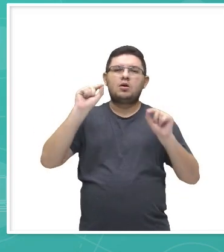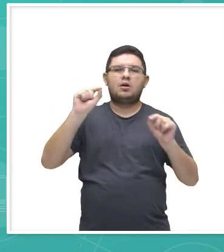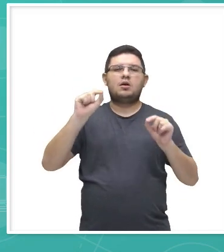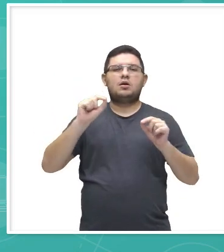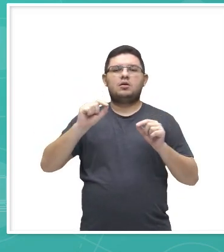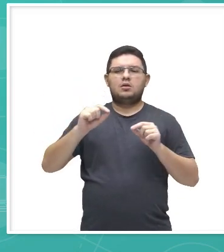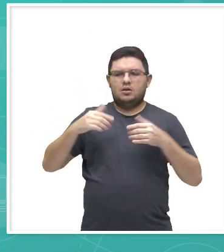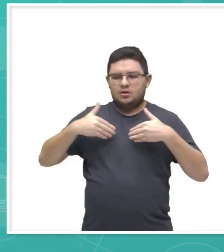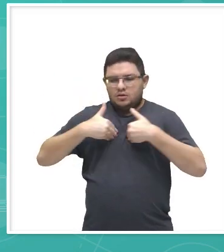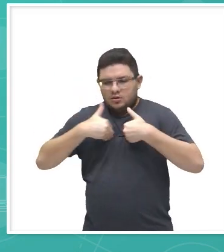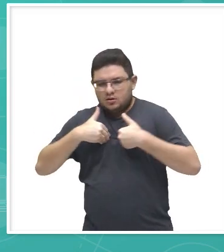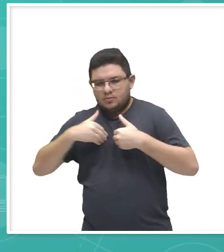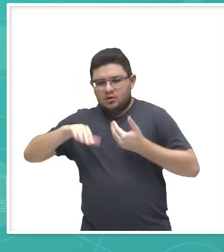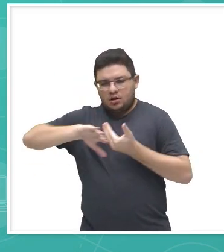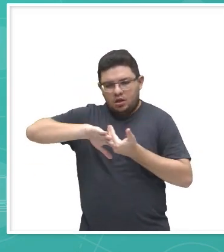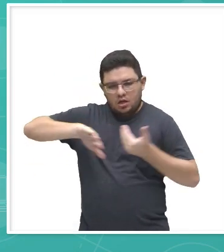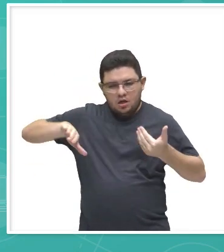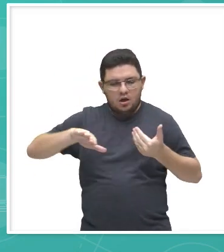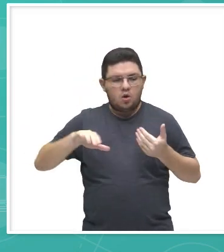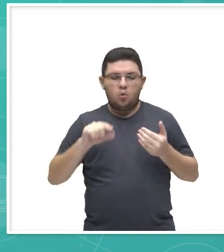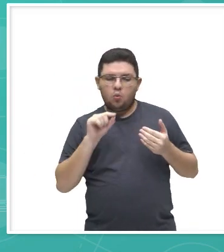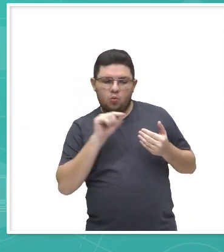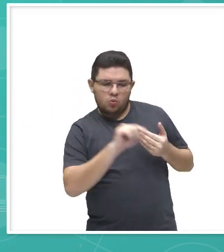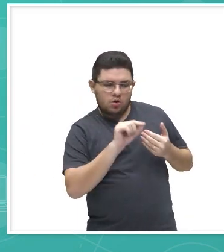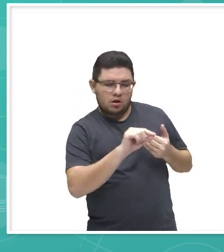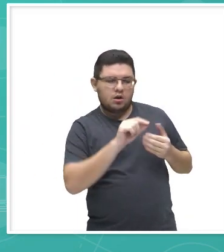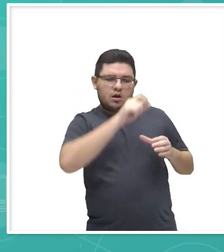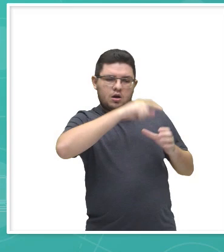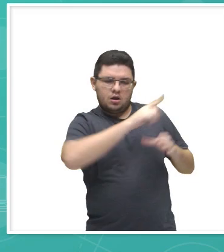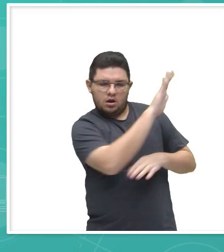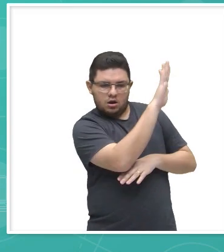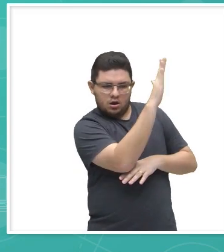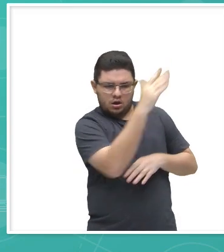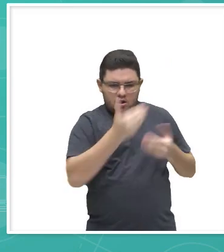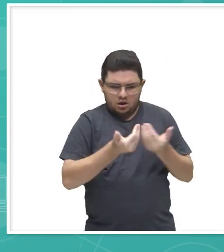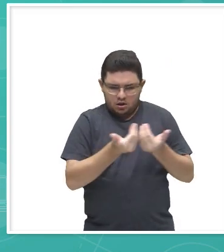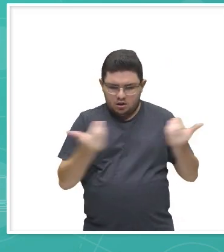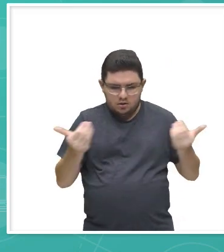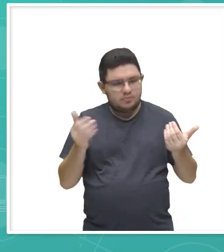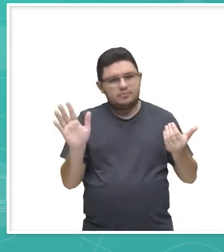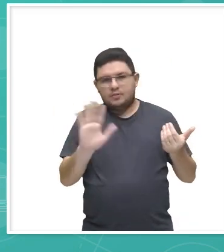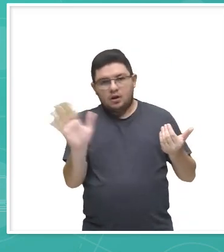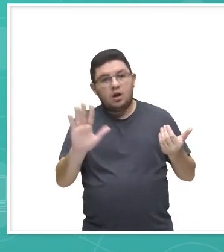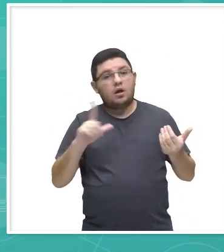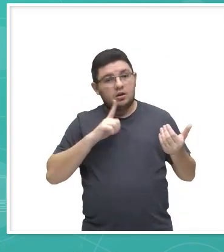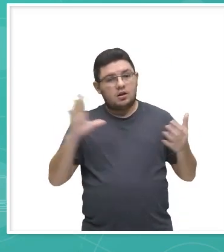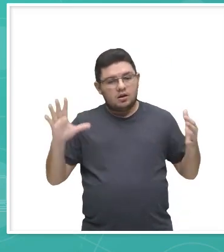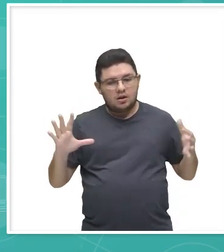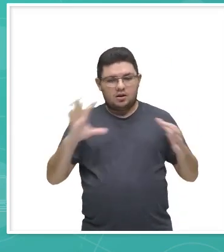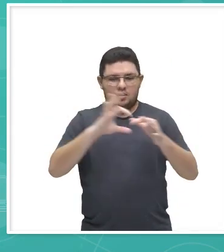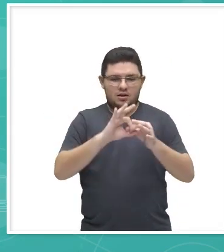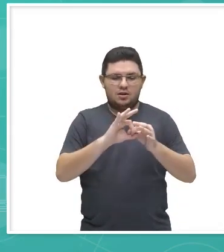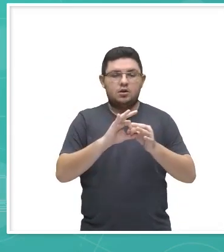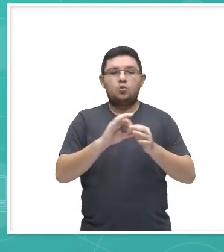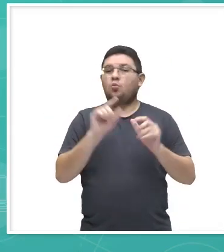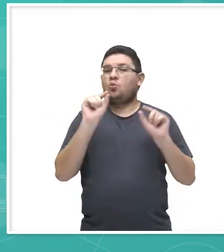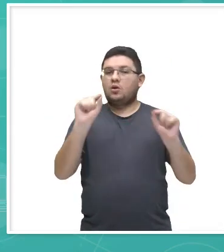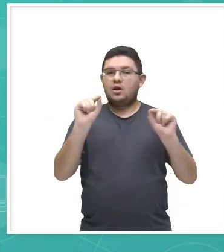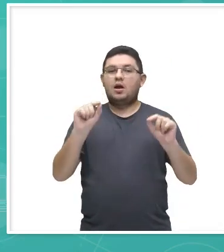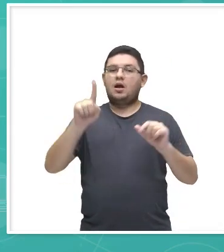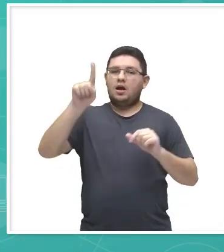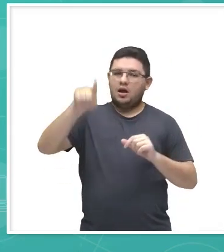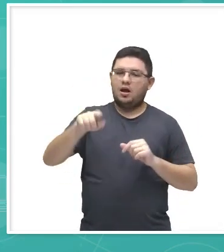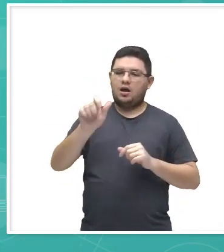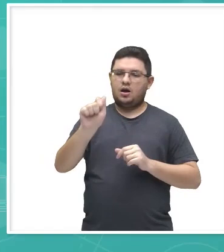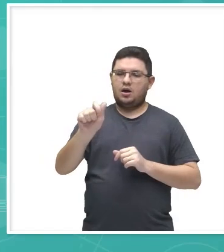atividade da agricultura, né? Então, a gente pode unir essas duas palavras e falar apenas